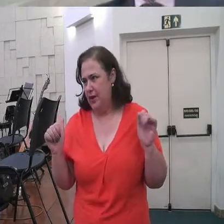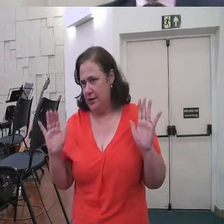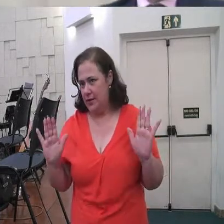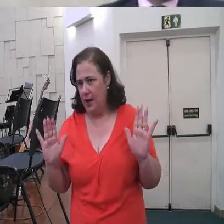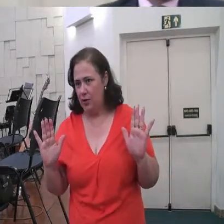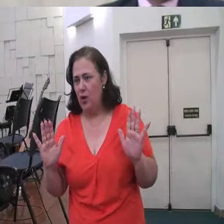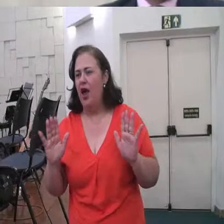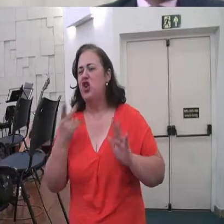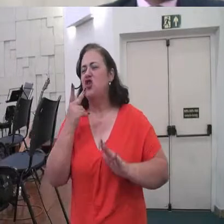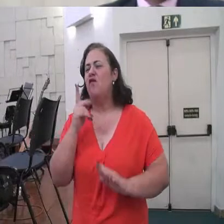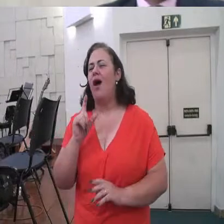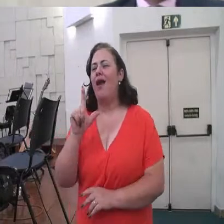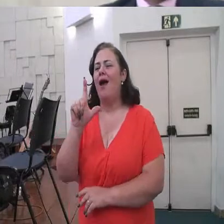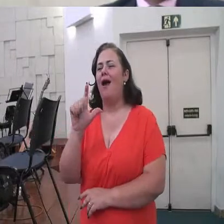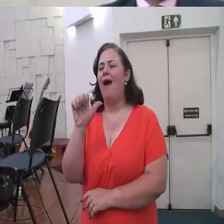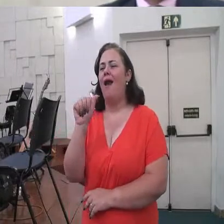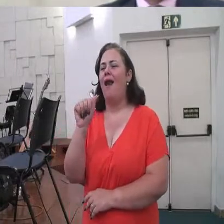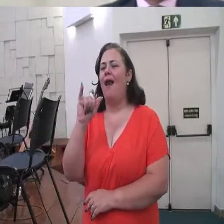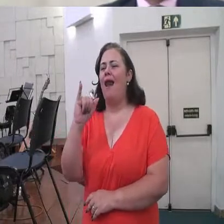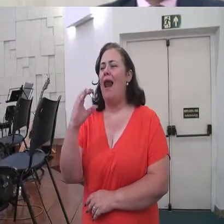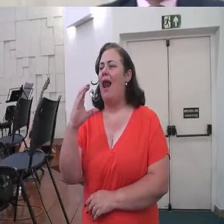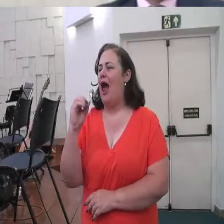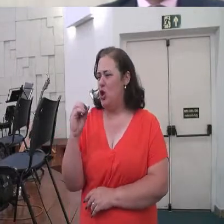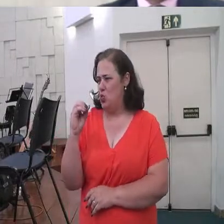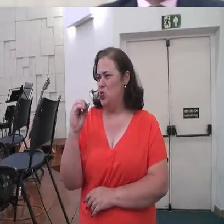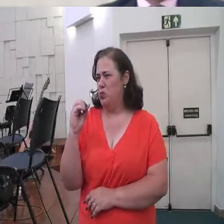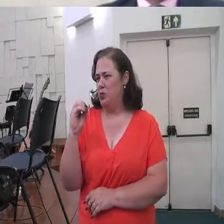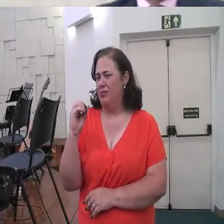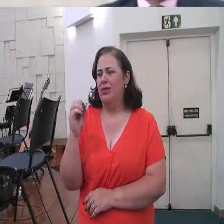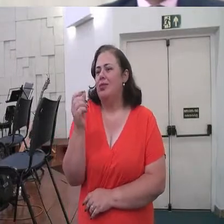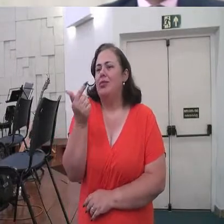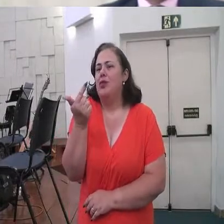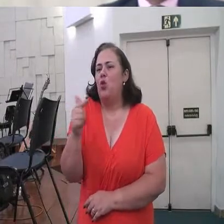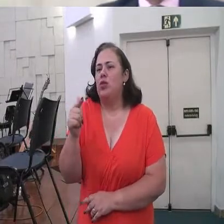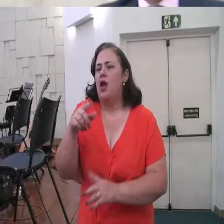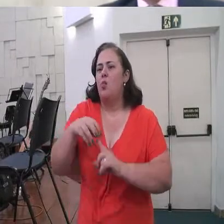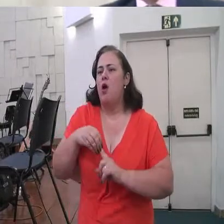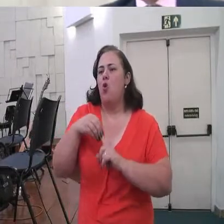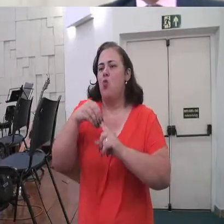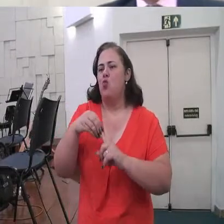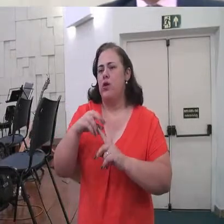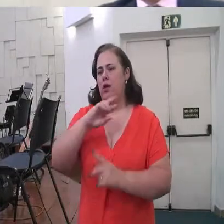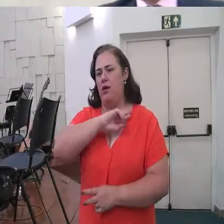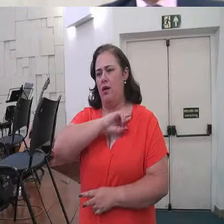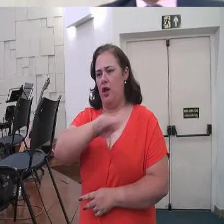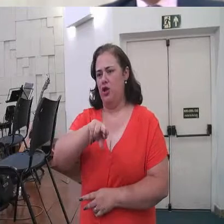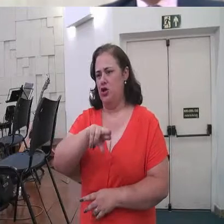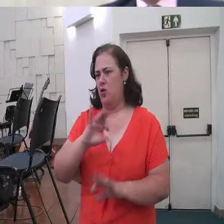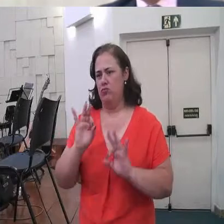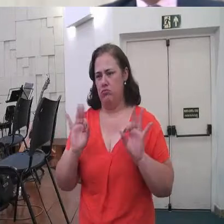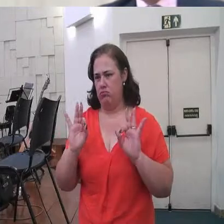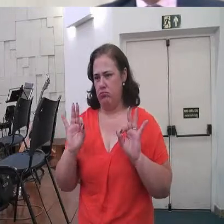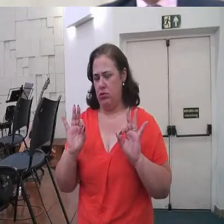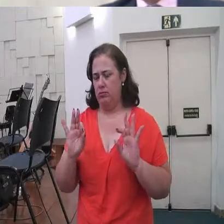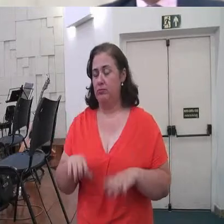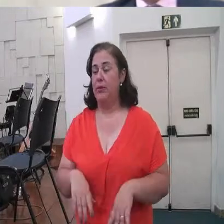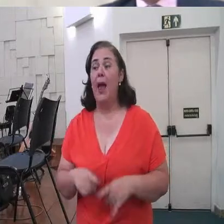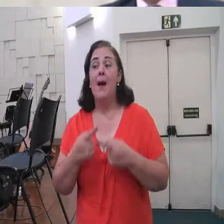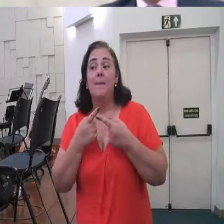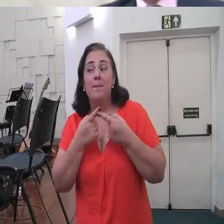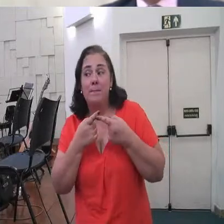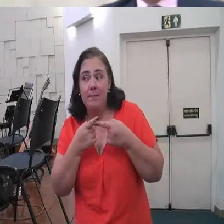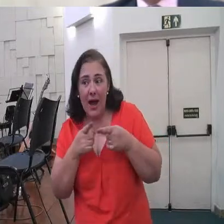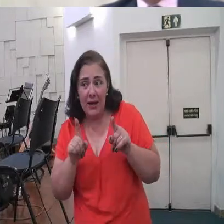que o povo brasileiro não é laicista. O povo brasileiro, sim, possui